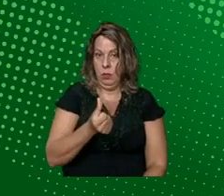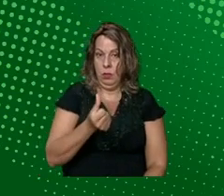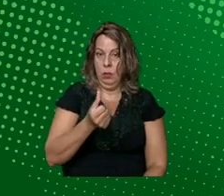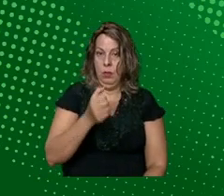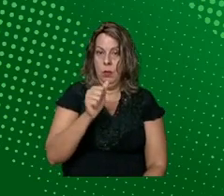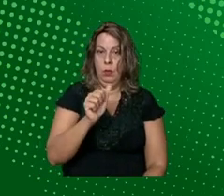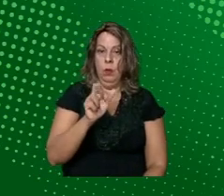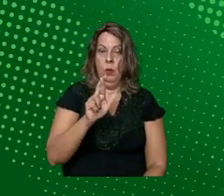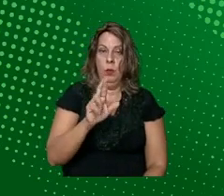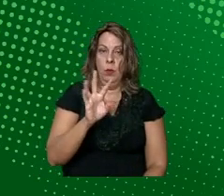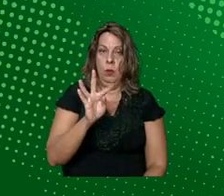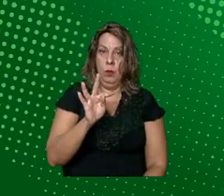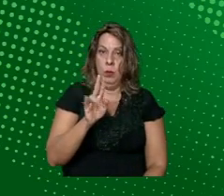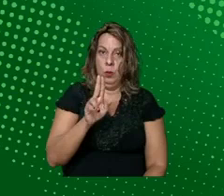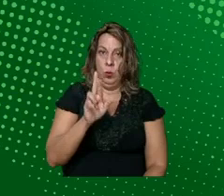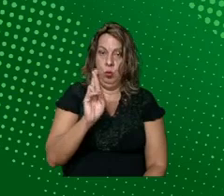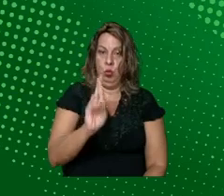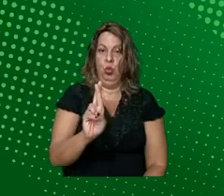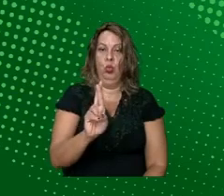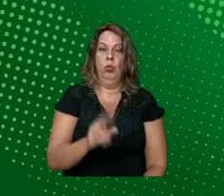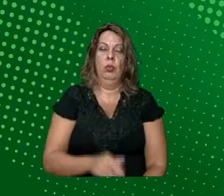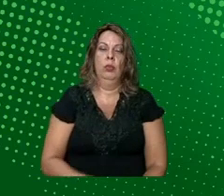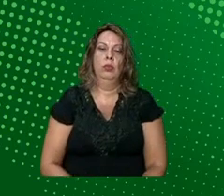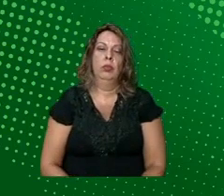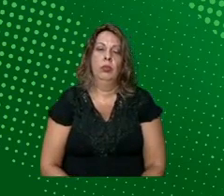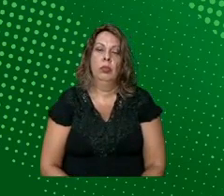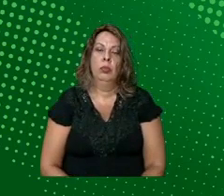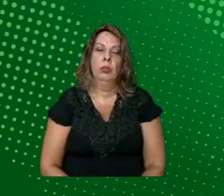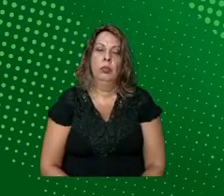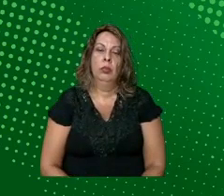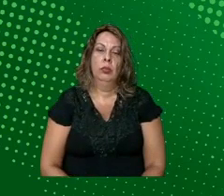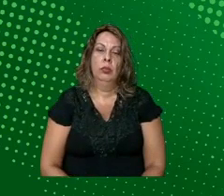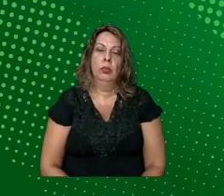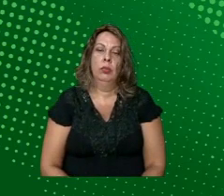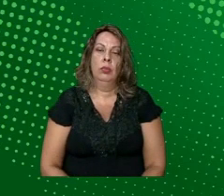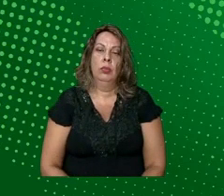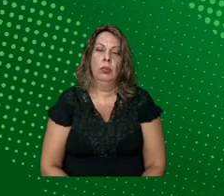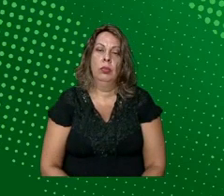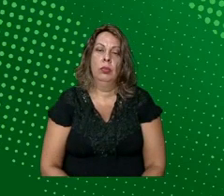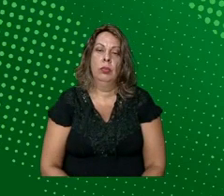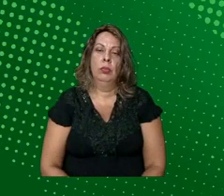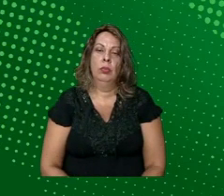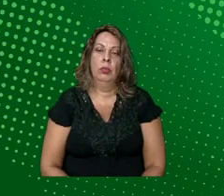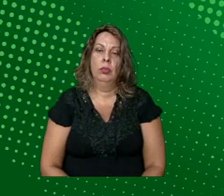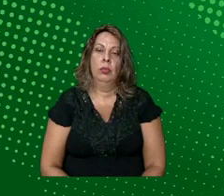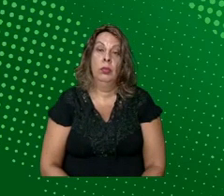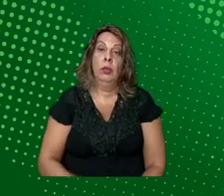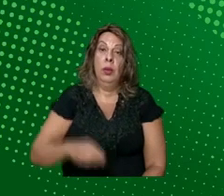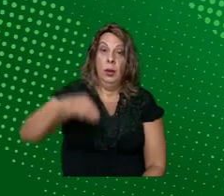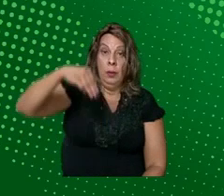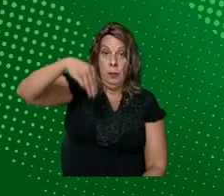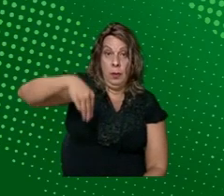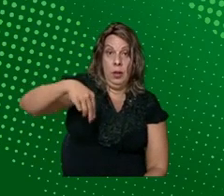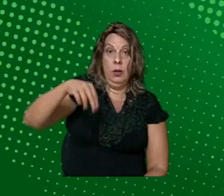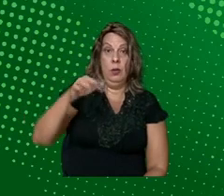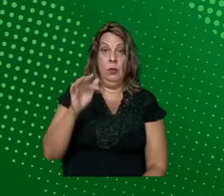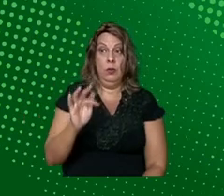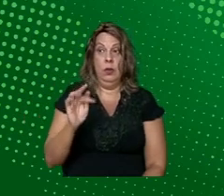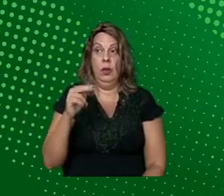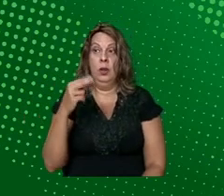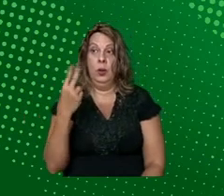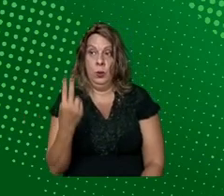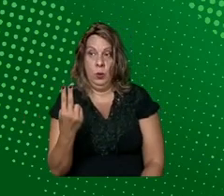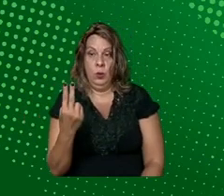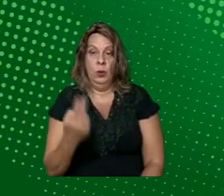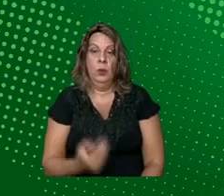011256, o Arthur. É, ele é de onde, gente? Marcos Freire 2, é